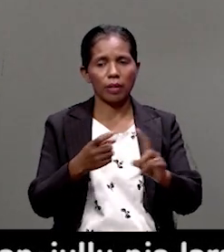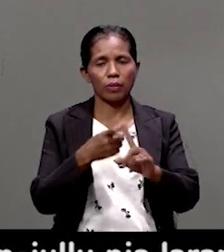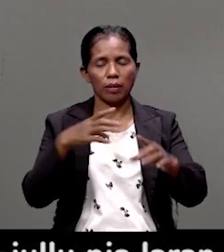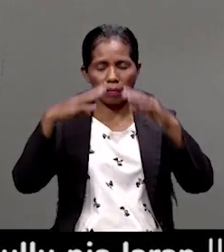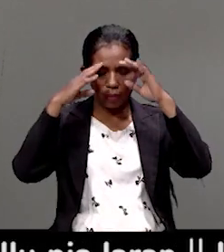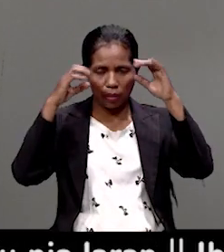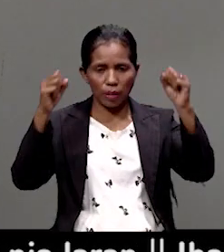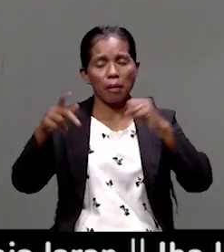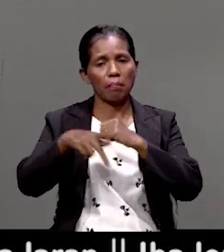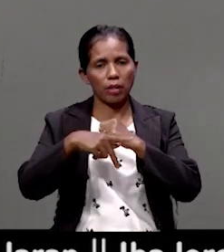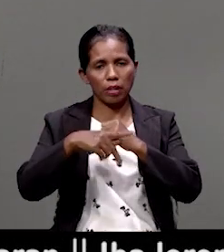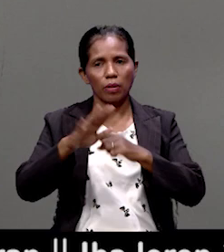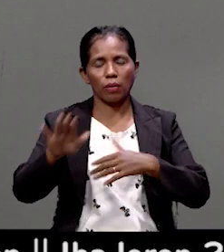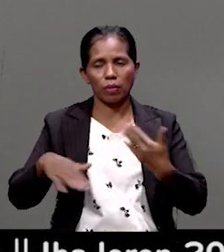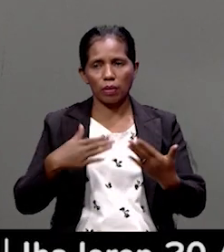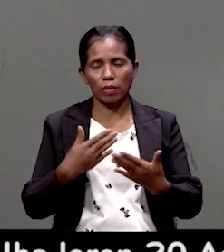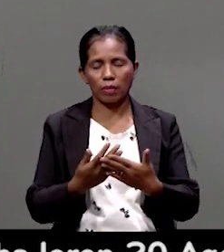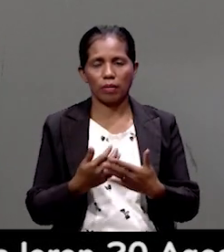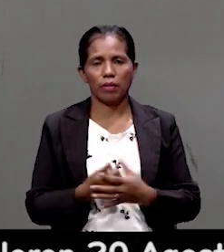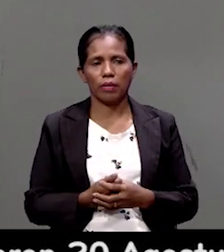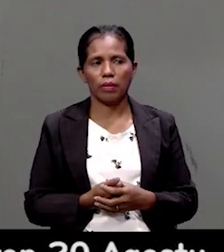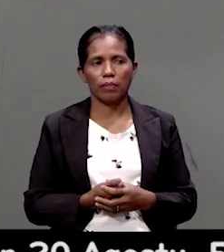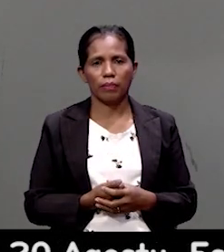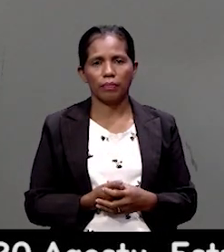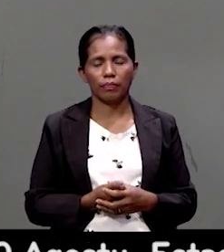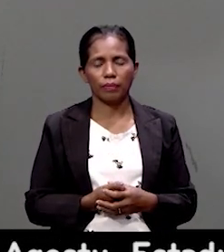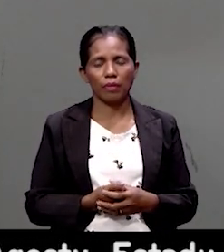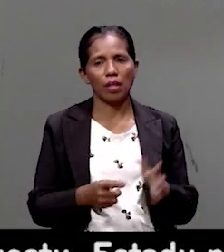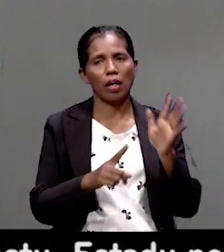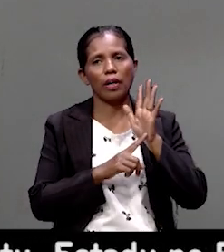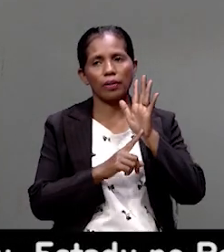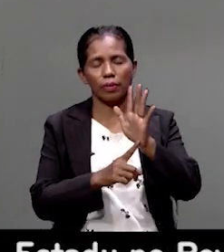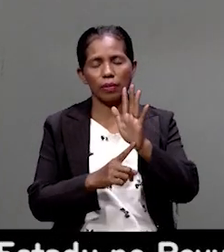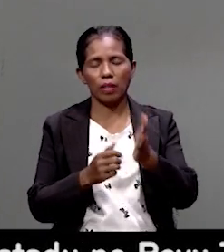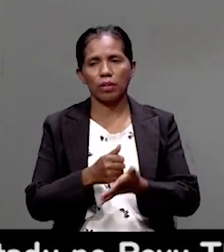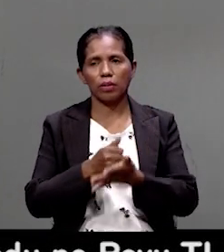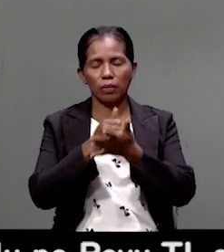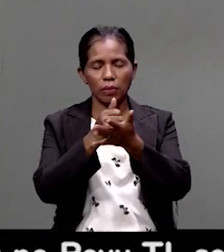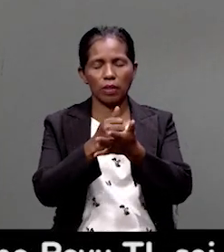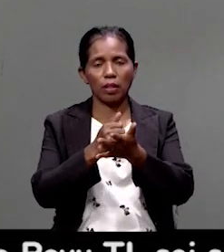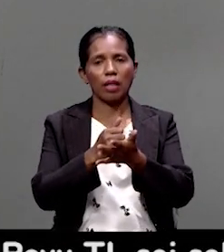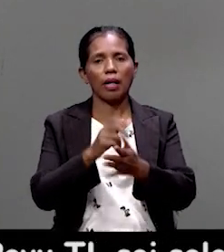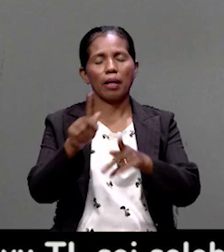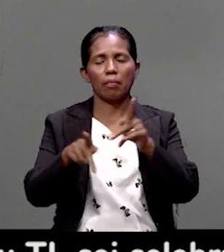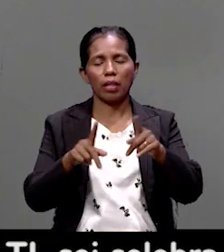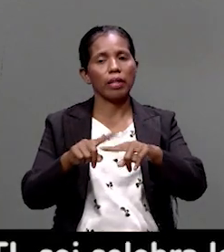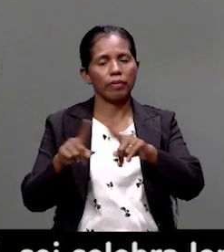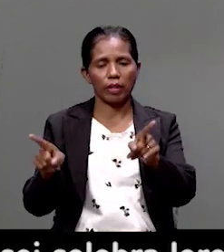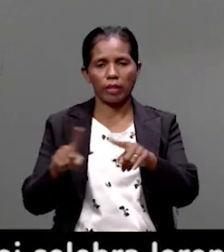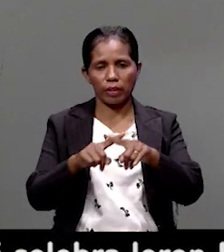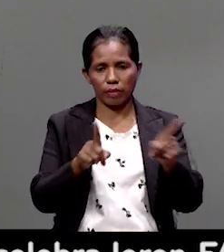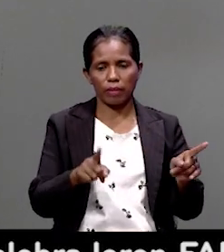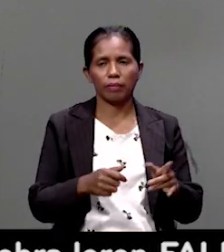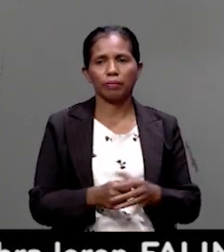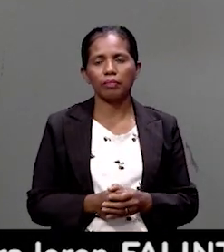usi partido sire ninia atudo an servi povune diferente tetes neve agora